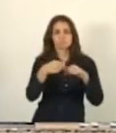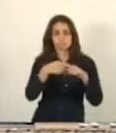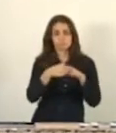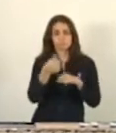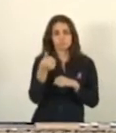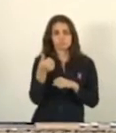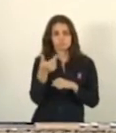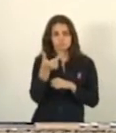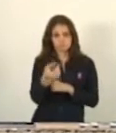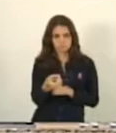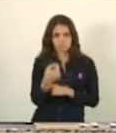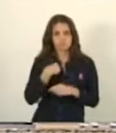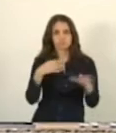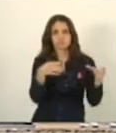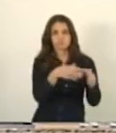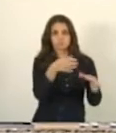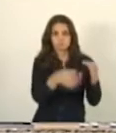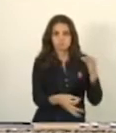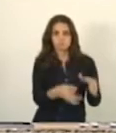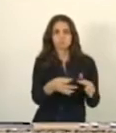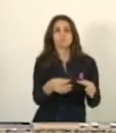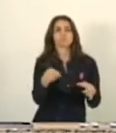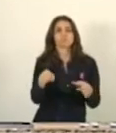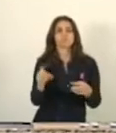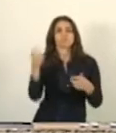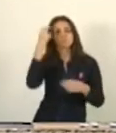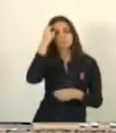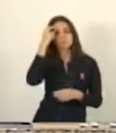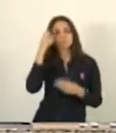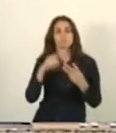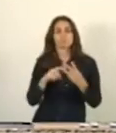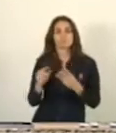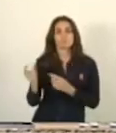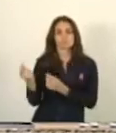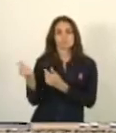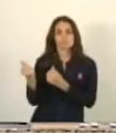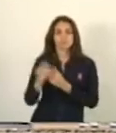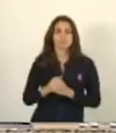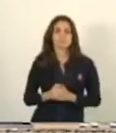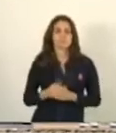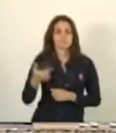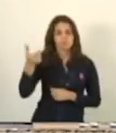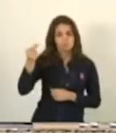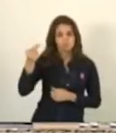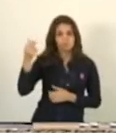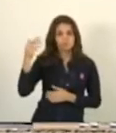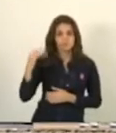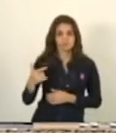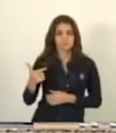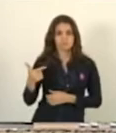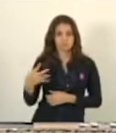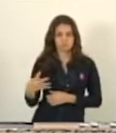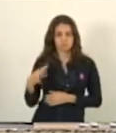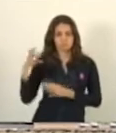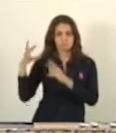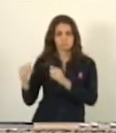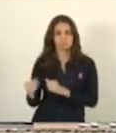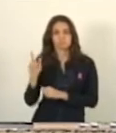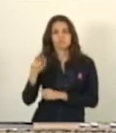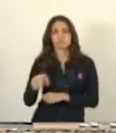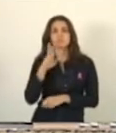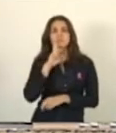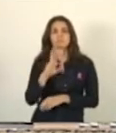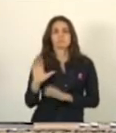regimento interno, às comissões de Justiça, de Cultura e de Finanças. Do item 20 ao 24, trata-se de pareceres